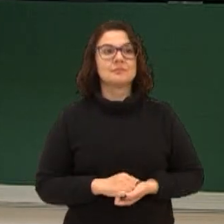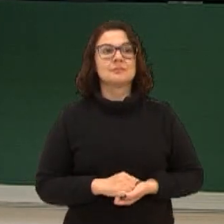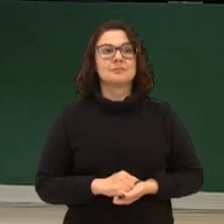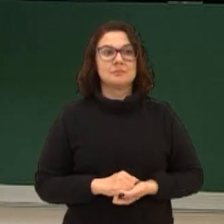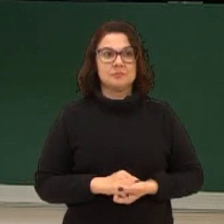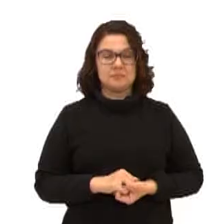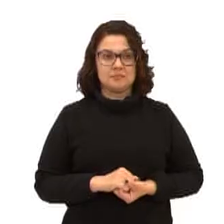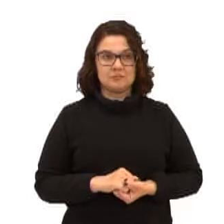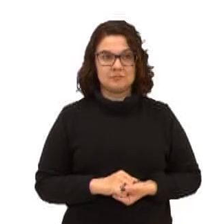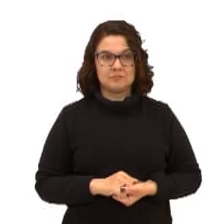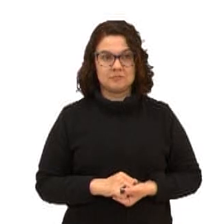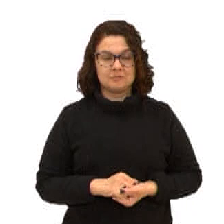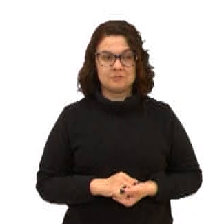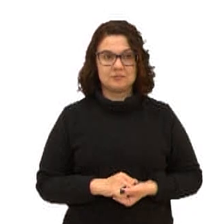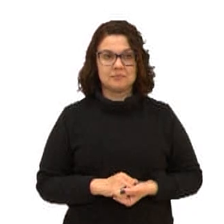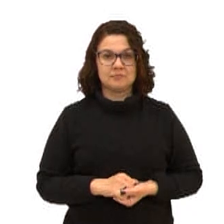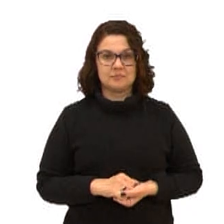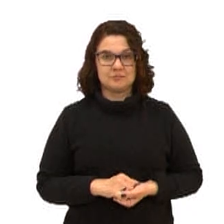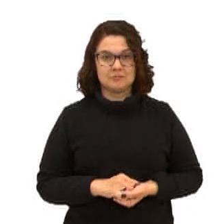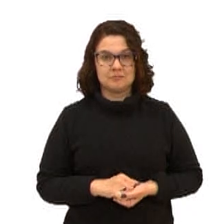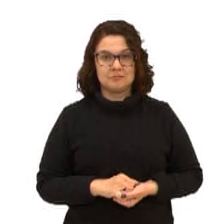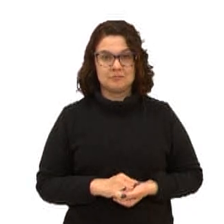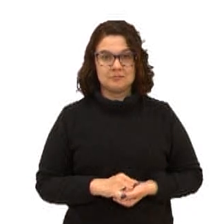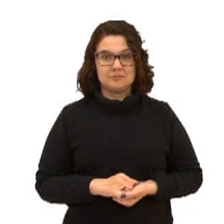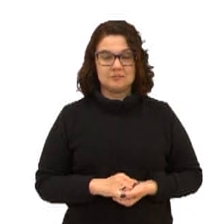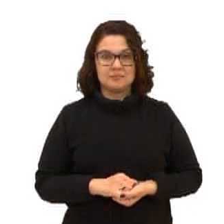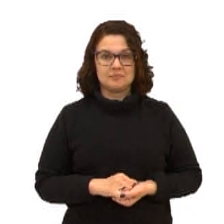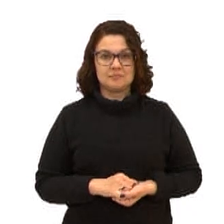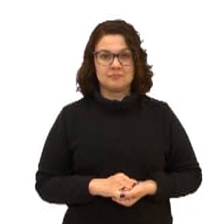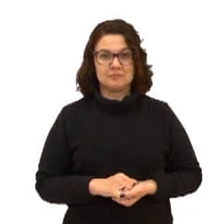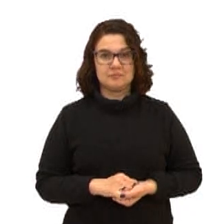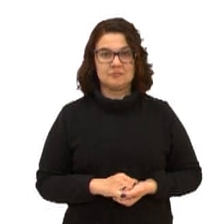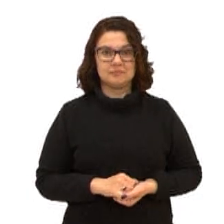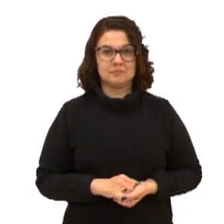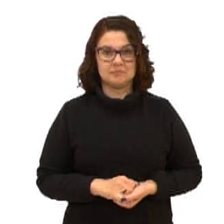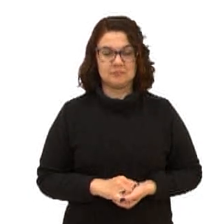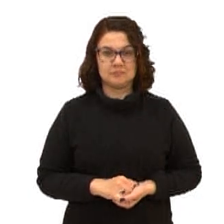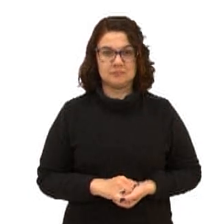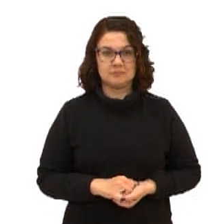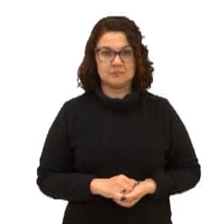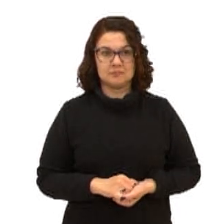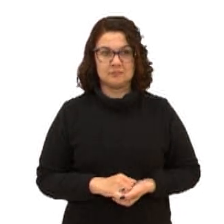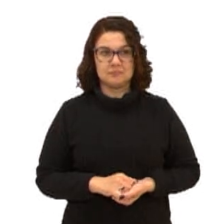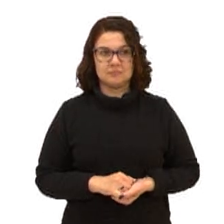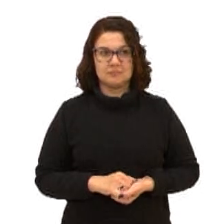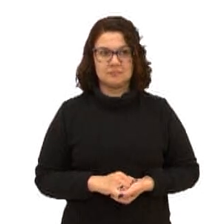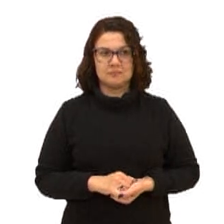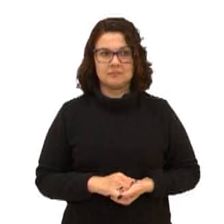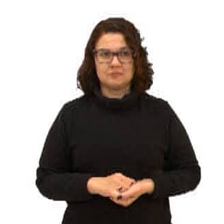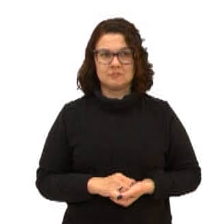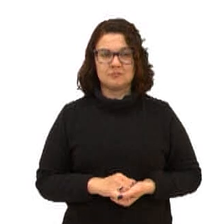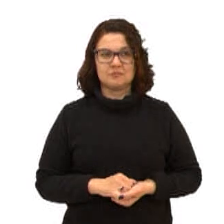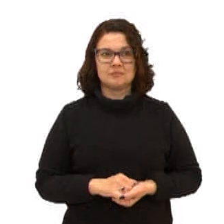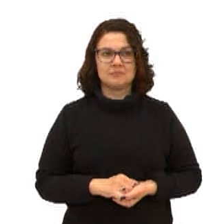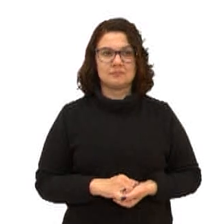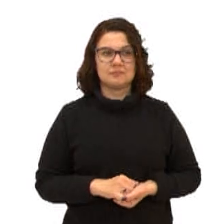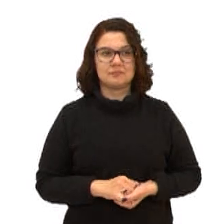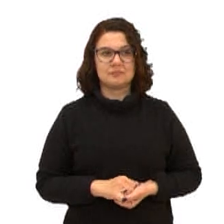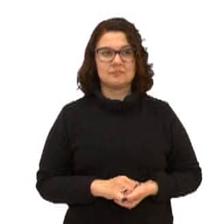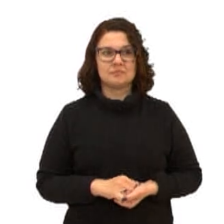actividad 3 sobre la viñeta pergunta assim: qual é o tema de la viñeta? Bastante coisa eu já comentei,